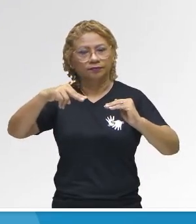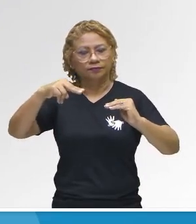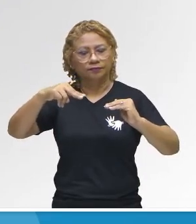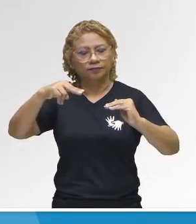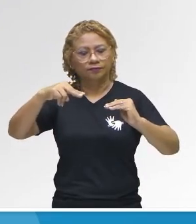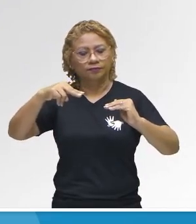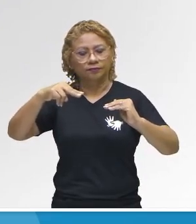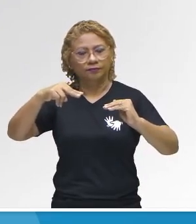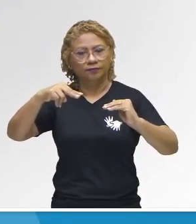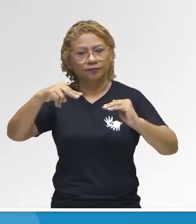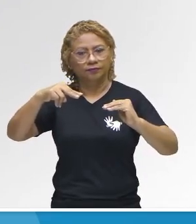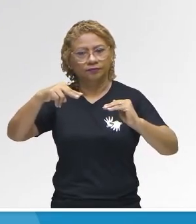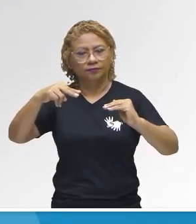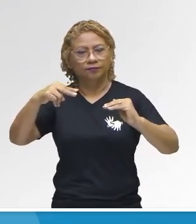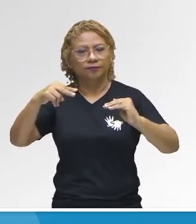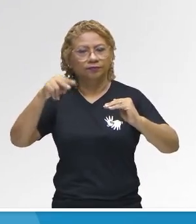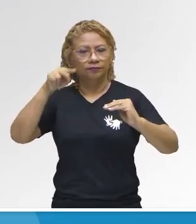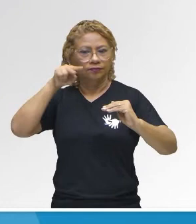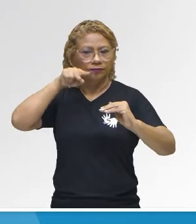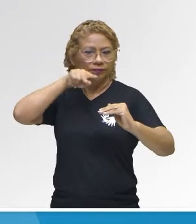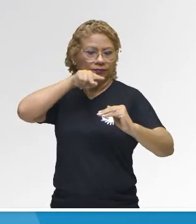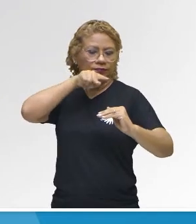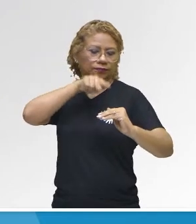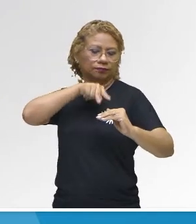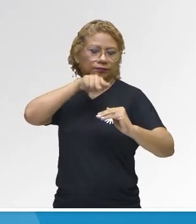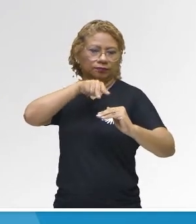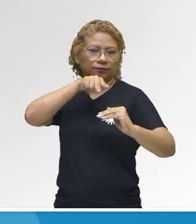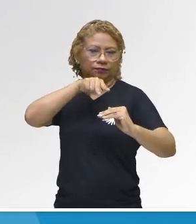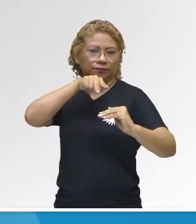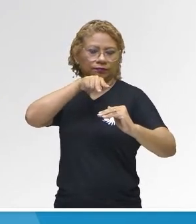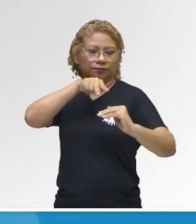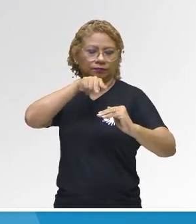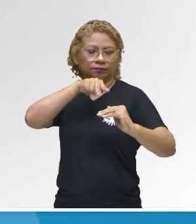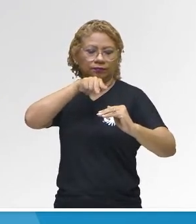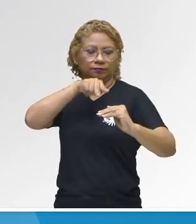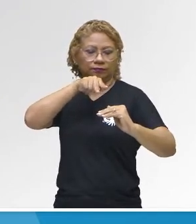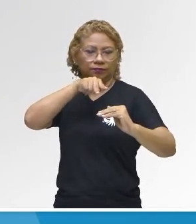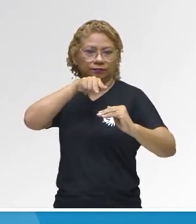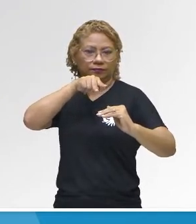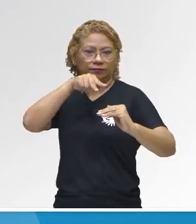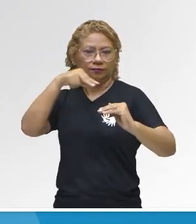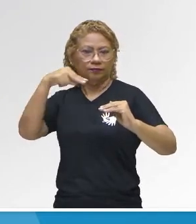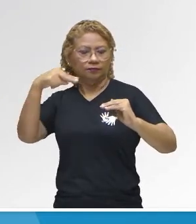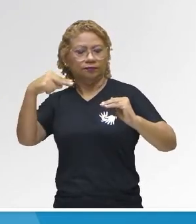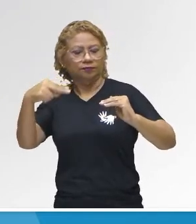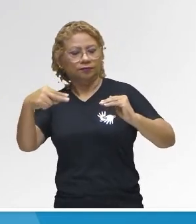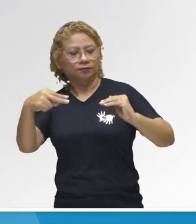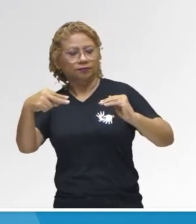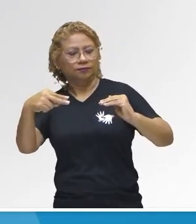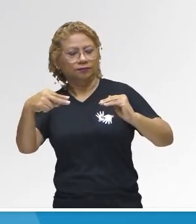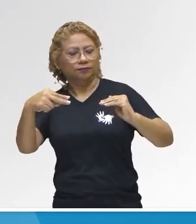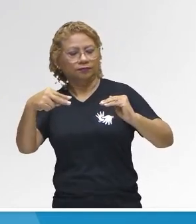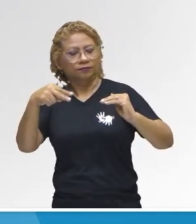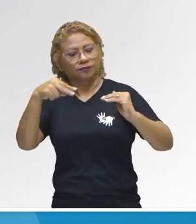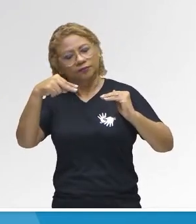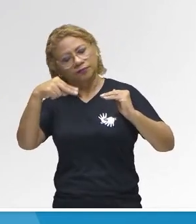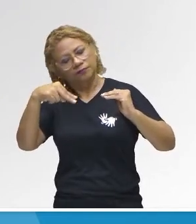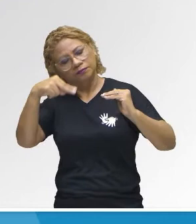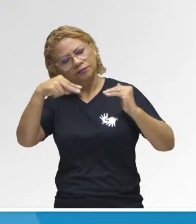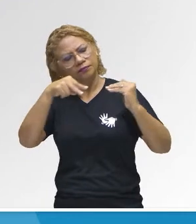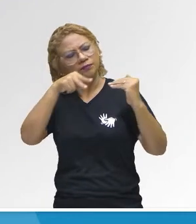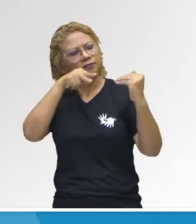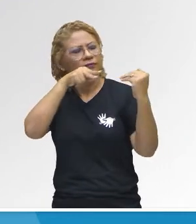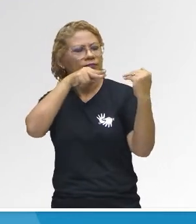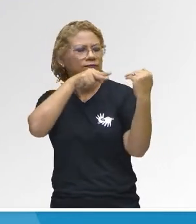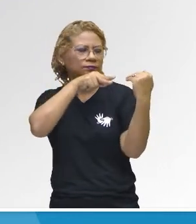uma partezinha, e aí estou fazendo aqui a mão livre, mas se a gente fizer